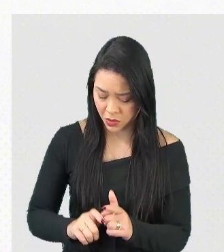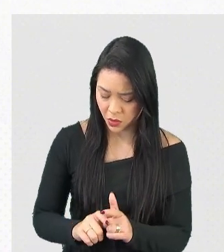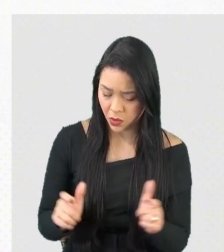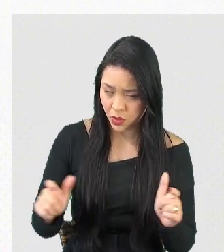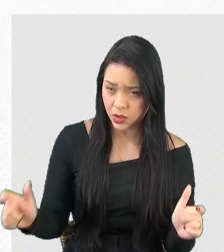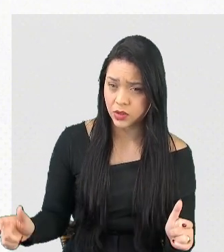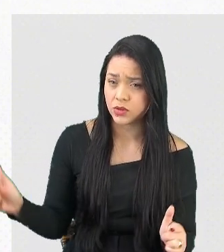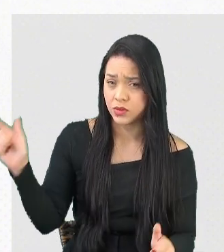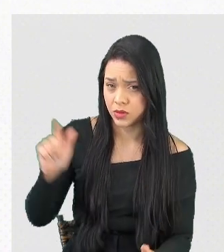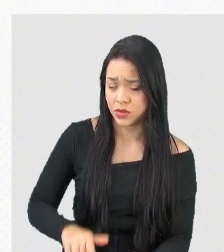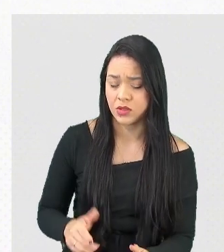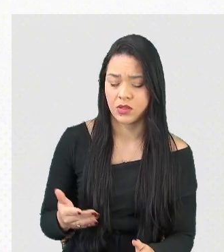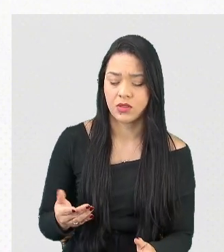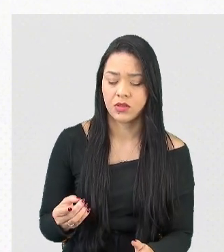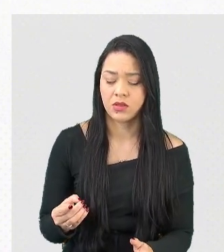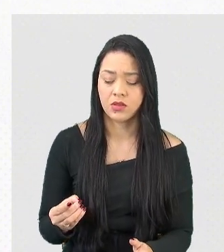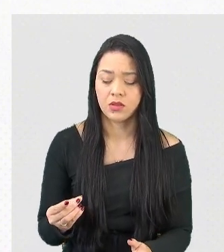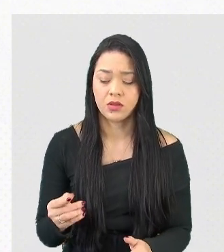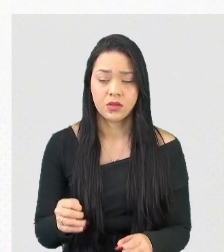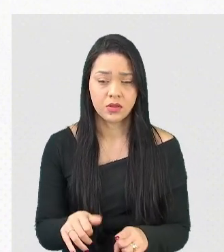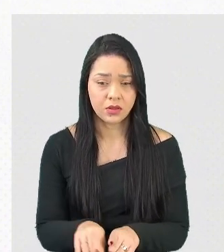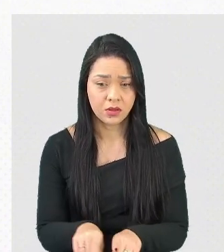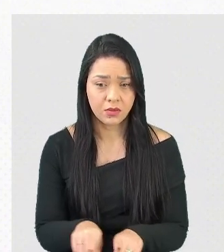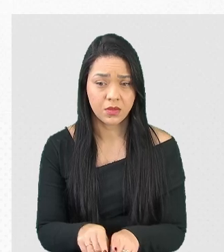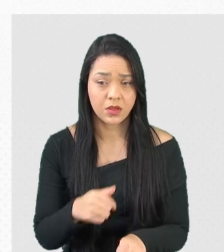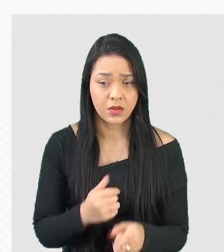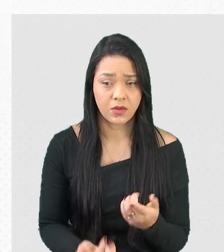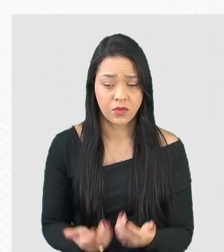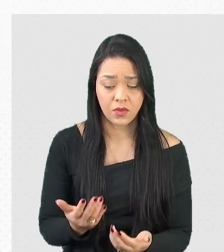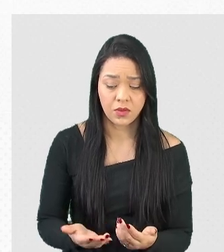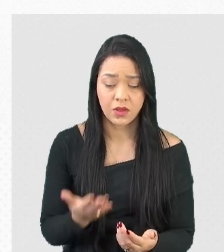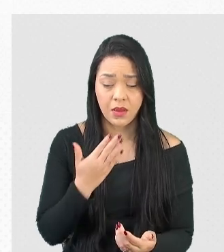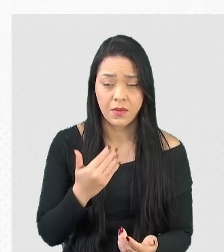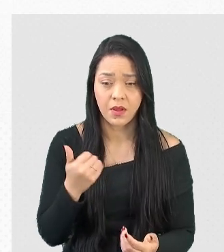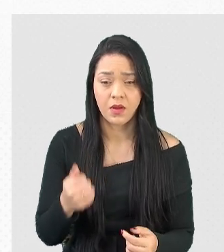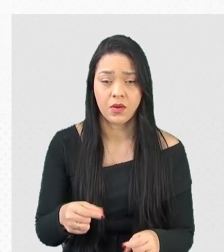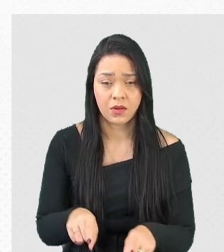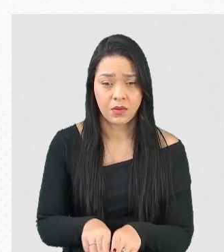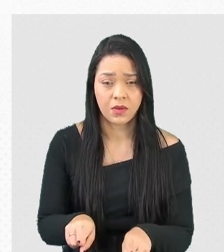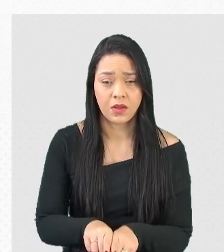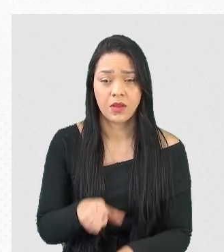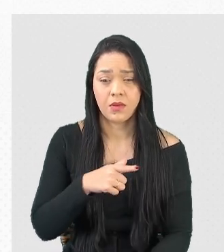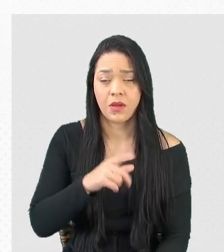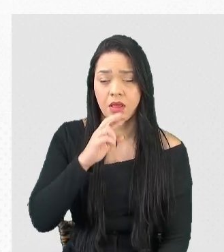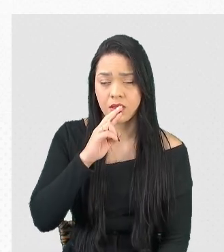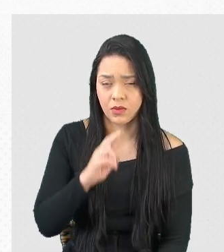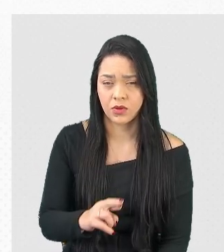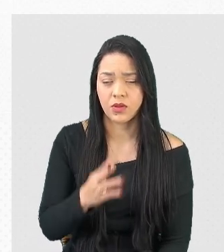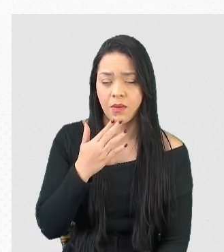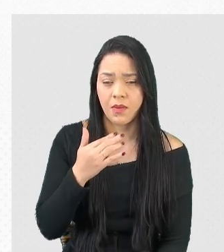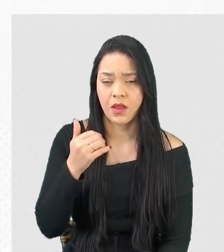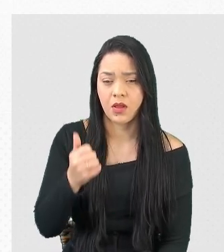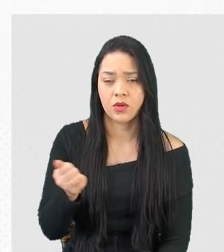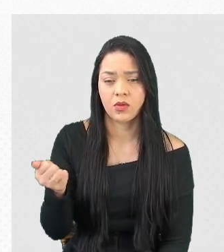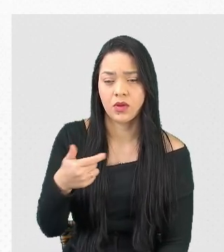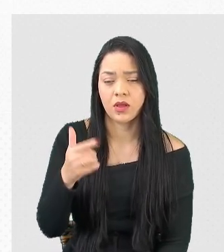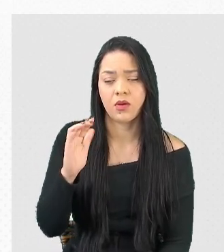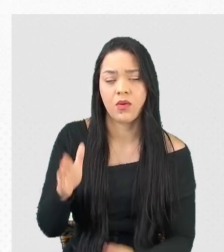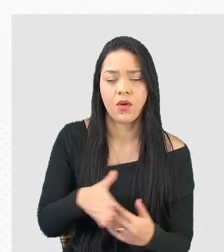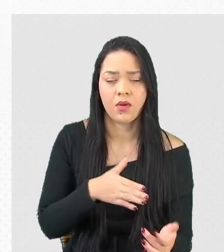está funcionando e obtendo uma resposta muito melhor do que qualquer outra que tenha sido inventada